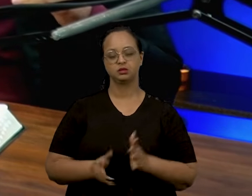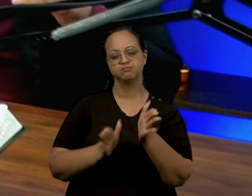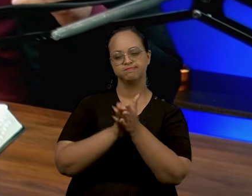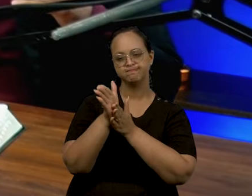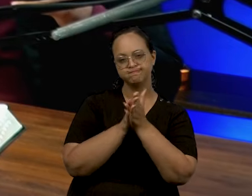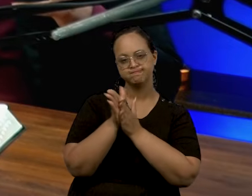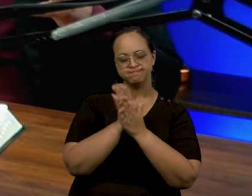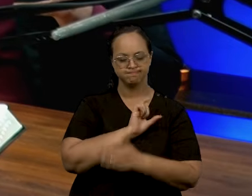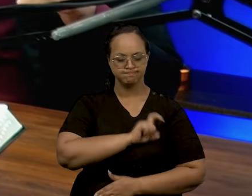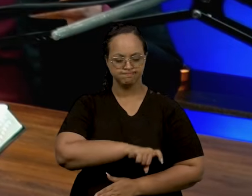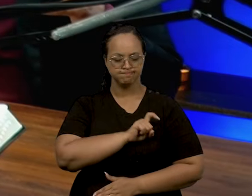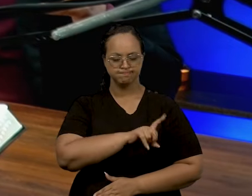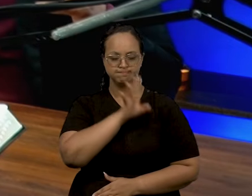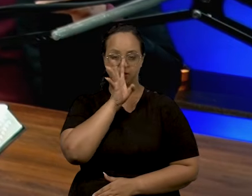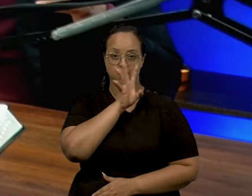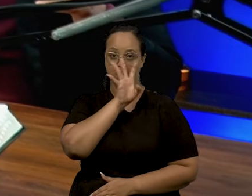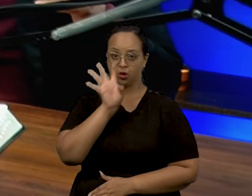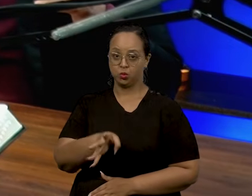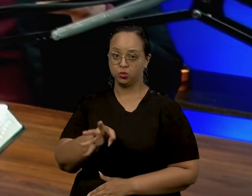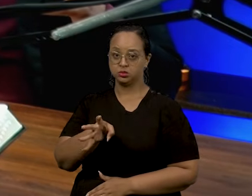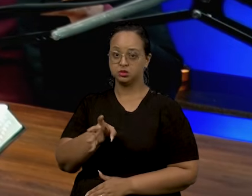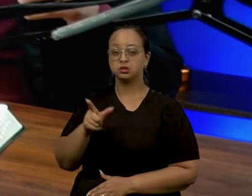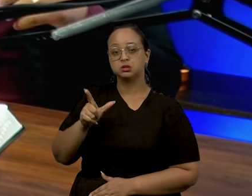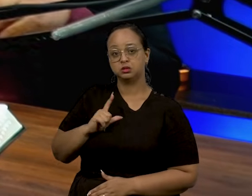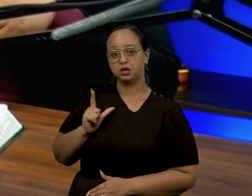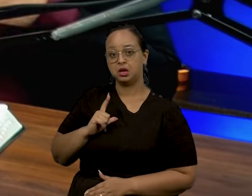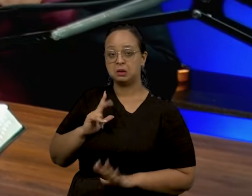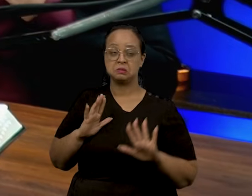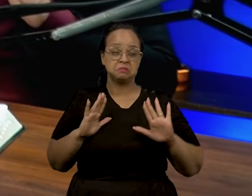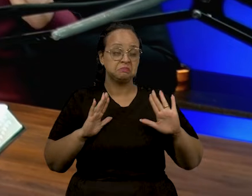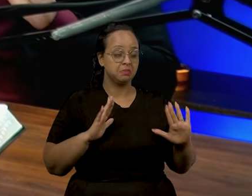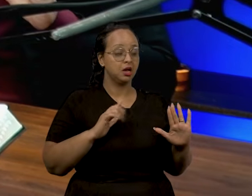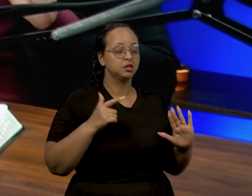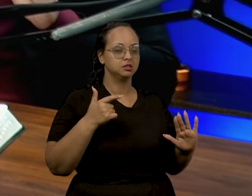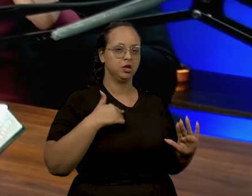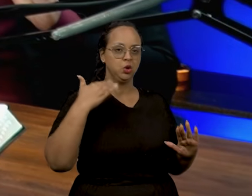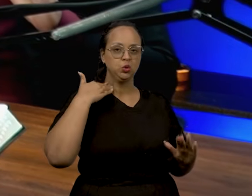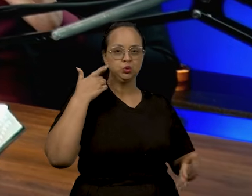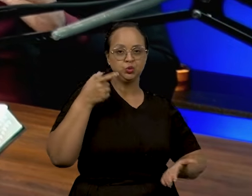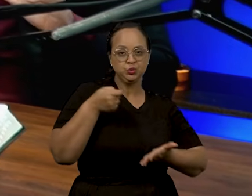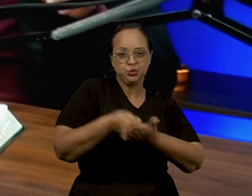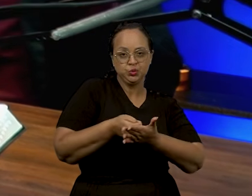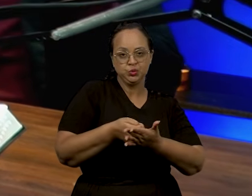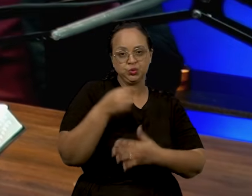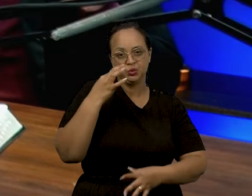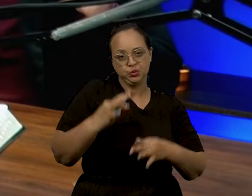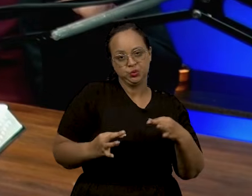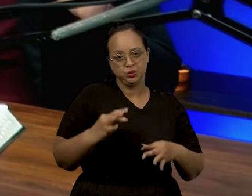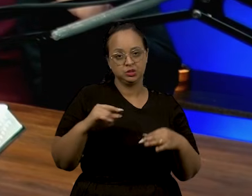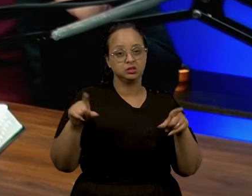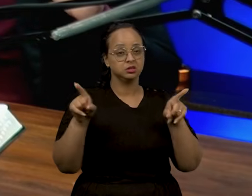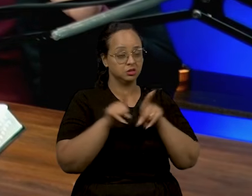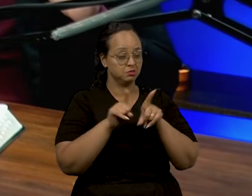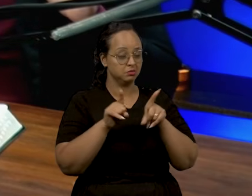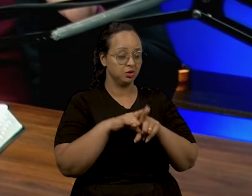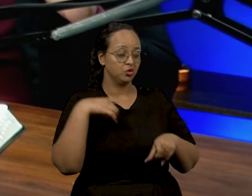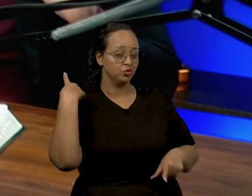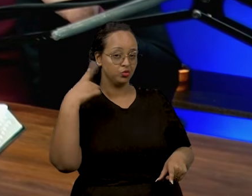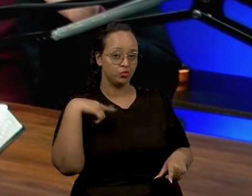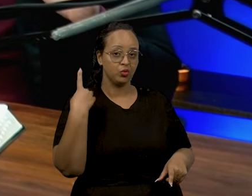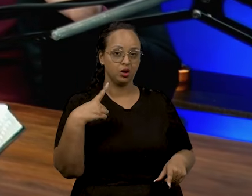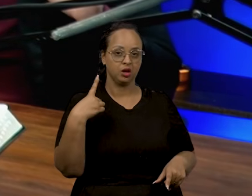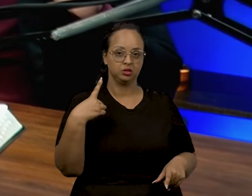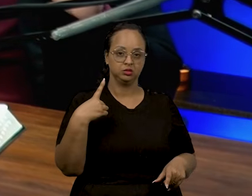temos o juiz e nós temos um advogado. Glória a Deus. O justo juiz, né,